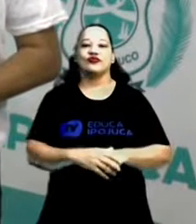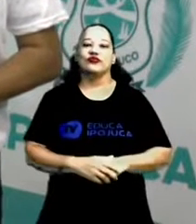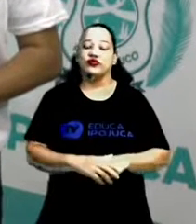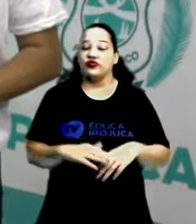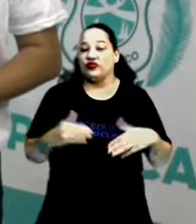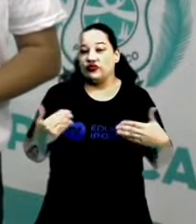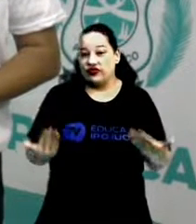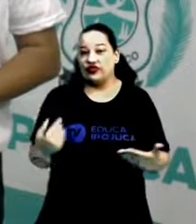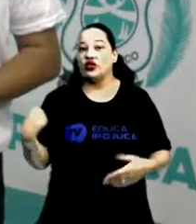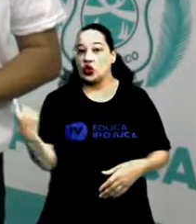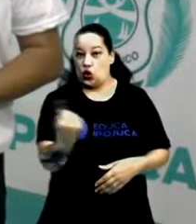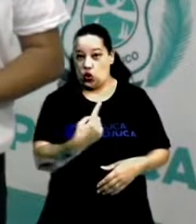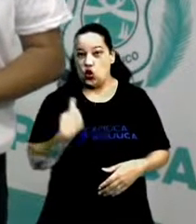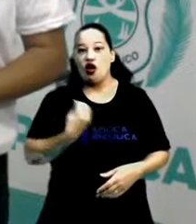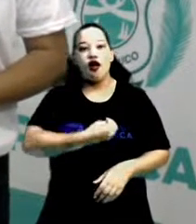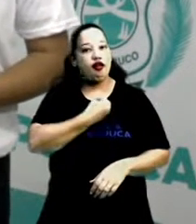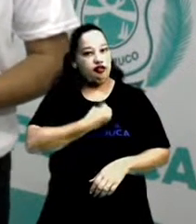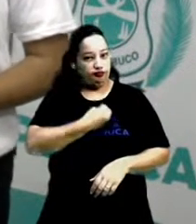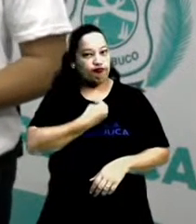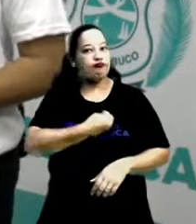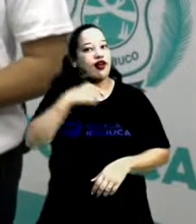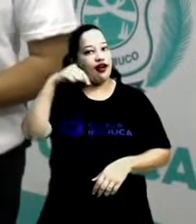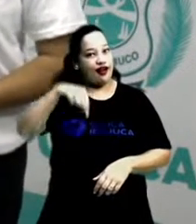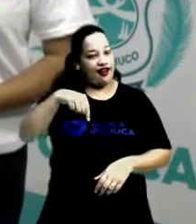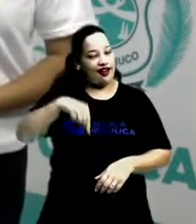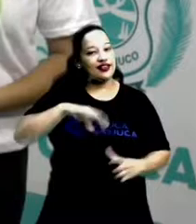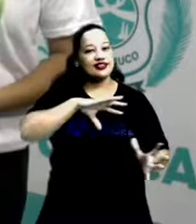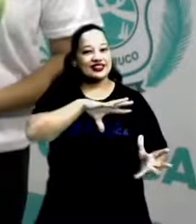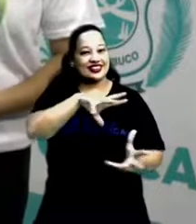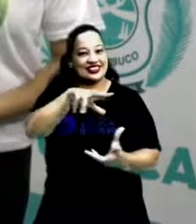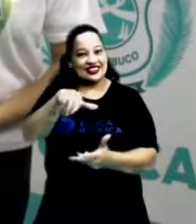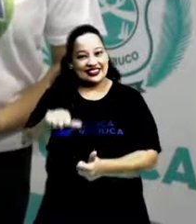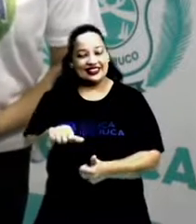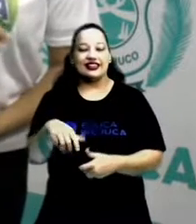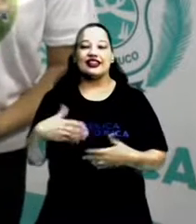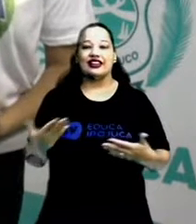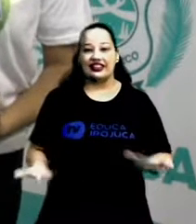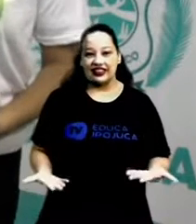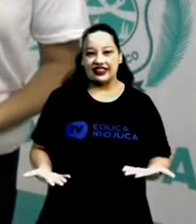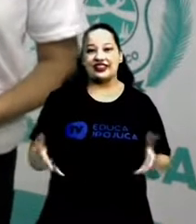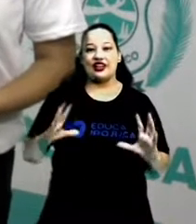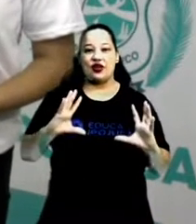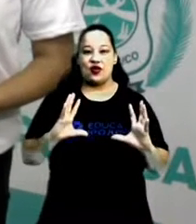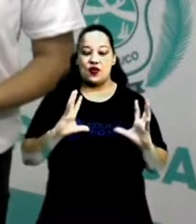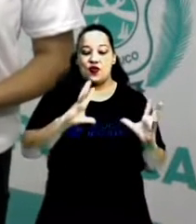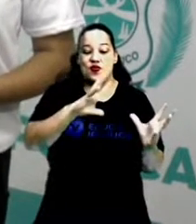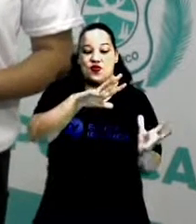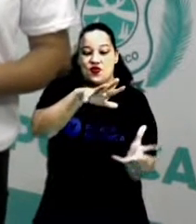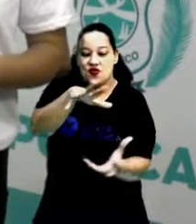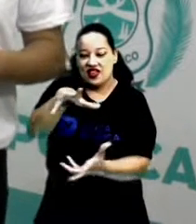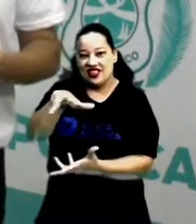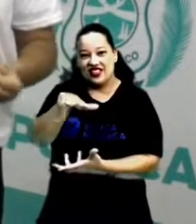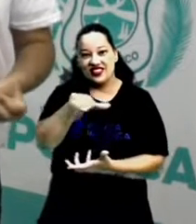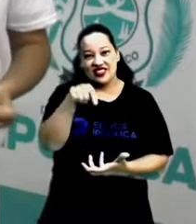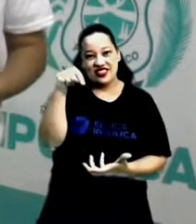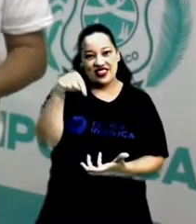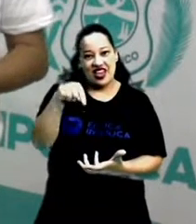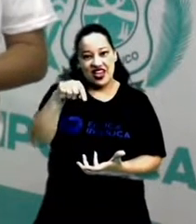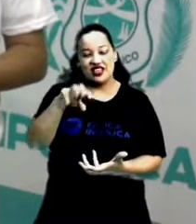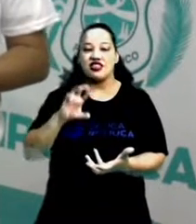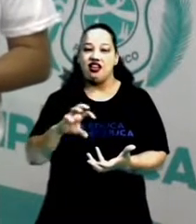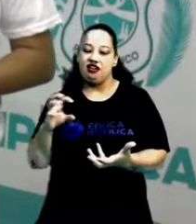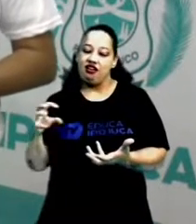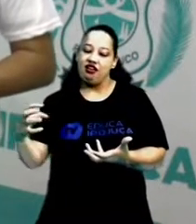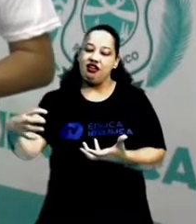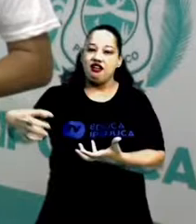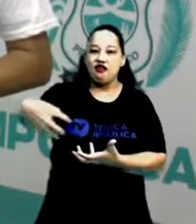Nós não estamos no planeta Terra? Então, o globo é a representação planetária de todos os países